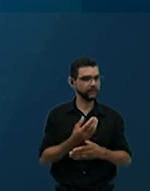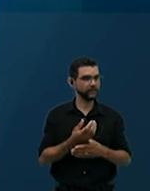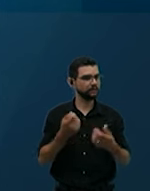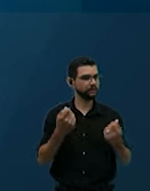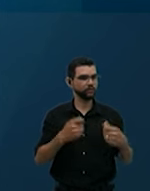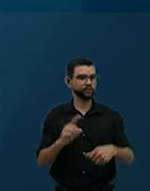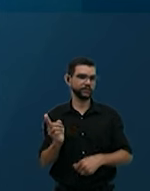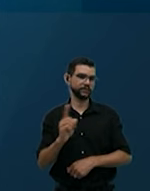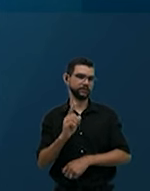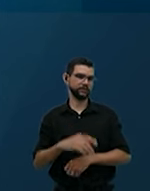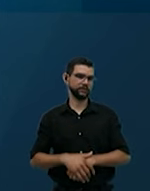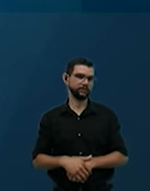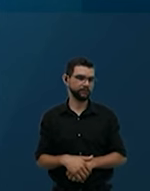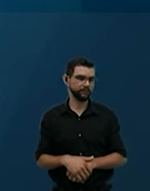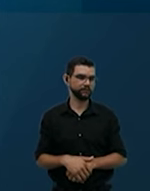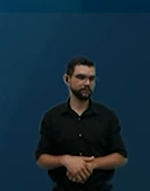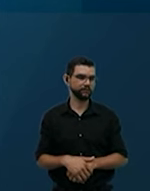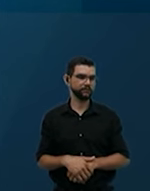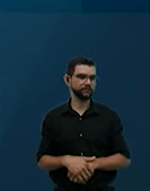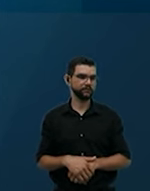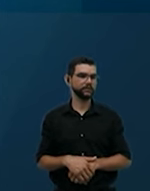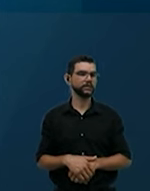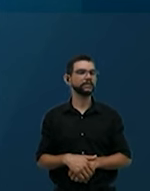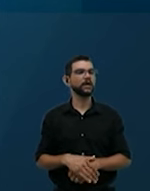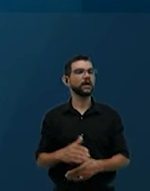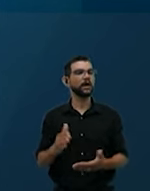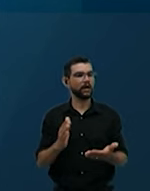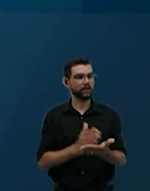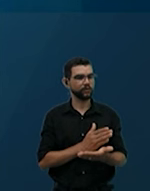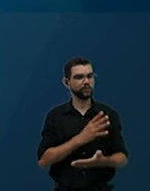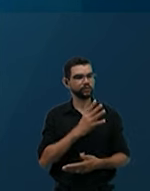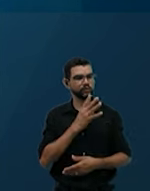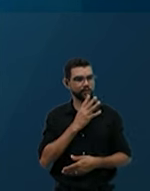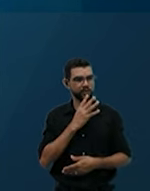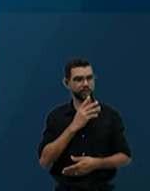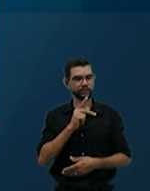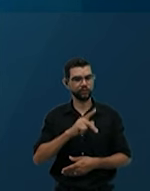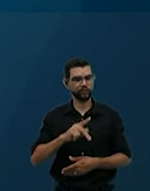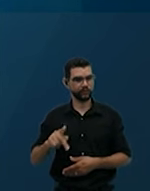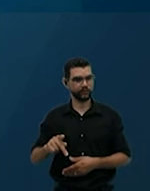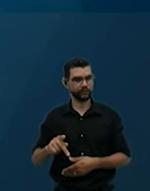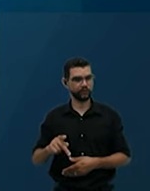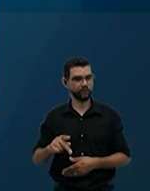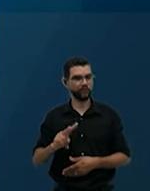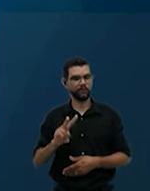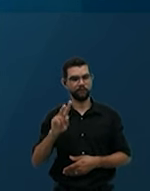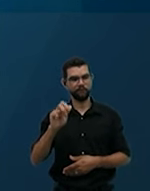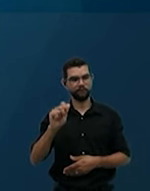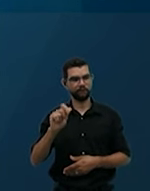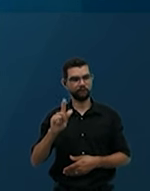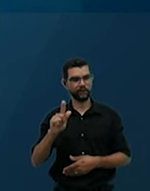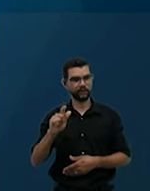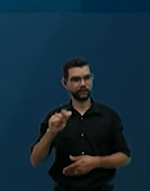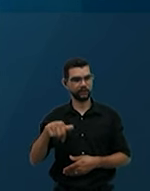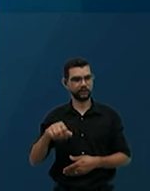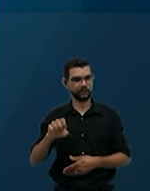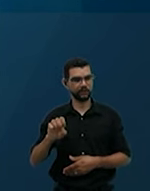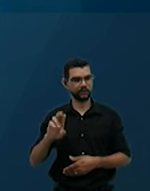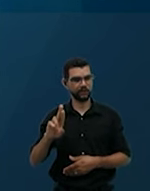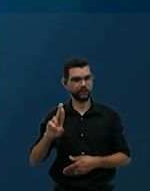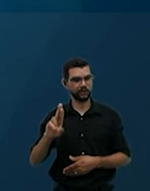senhores conheçam o professor Wagner Balera, doutrinador do direito previdenciário. Ele pediu o benefício